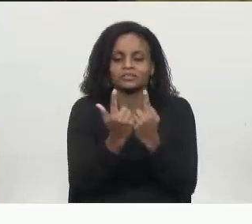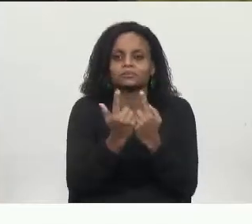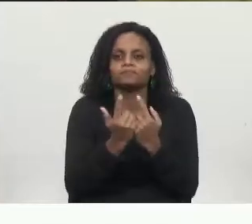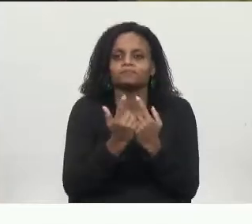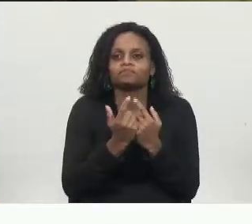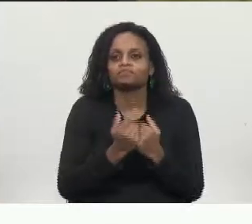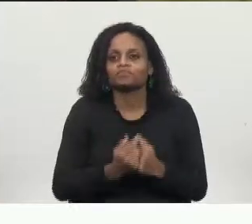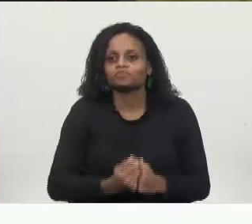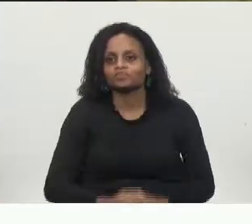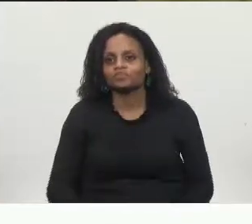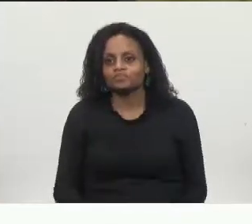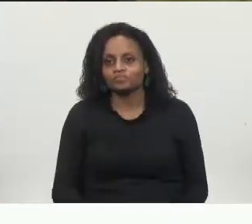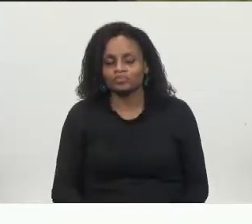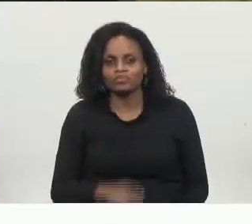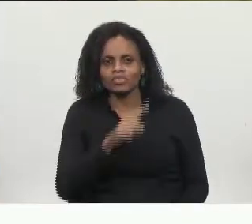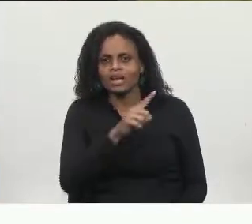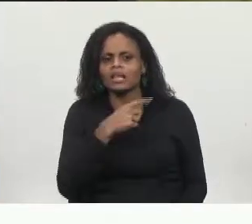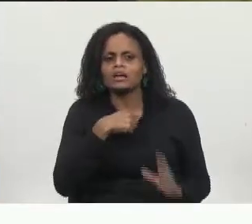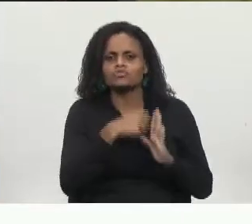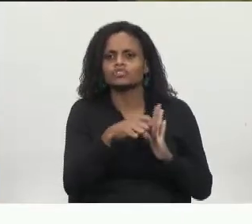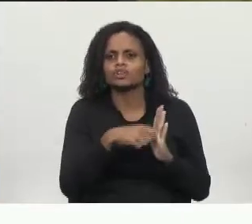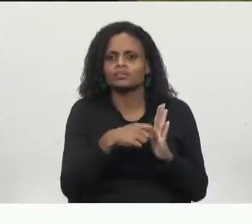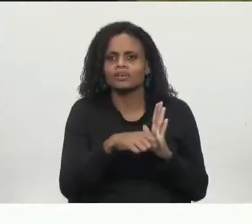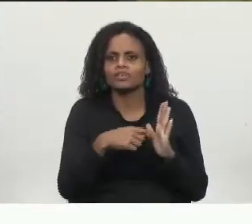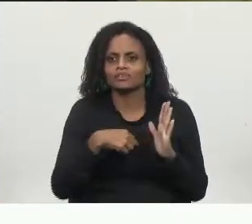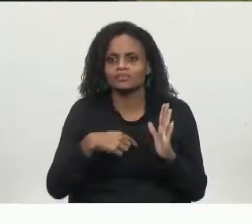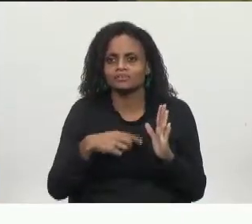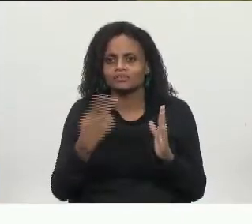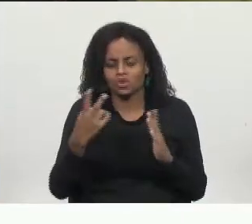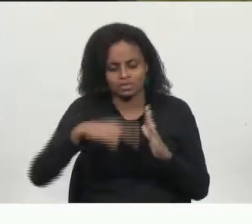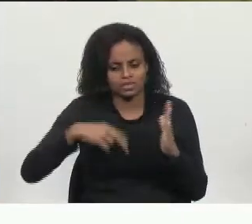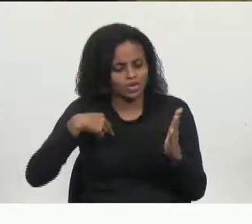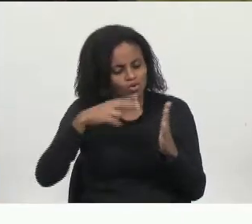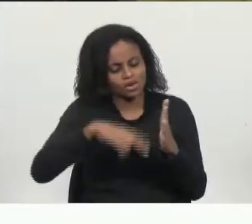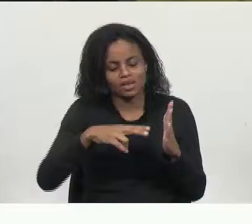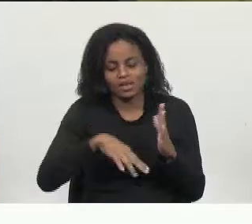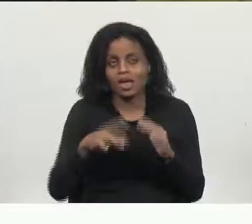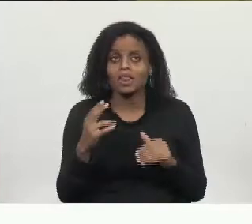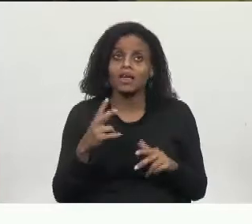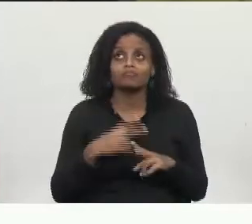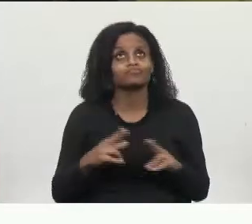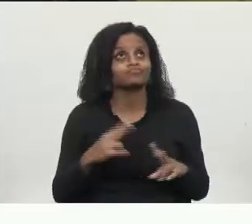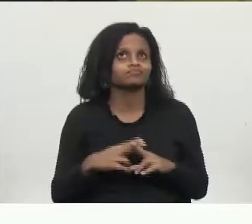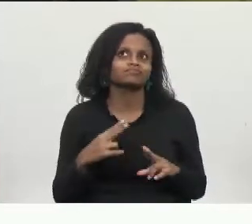A Jaque está escrevendo um negócio aqui que ela quer que eu leia e ela está disfarçando.